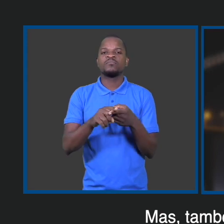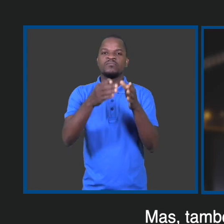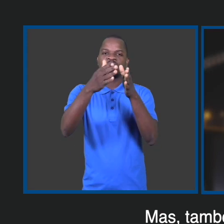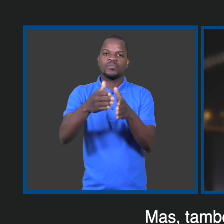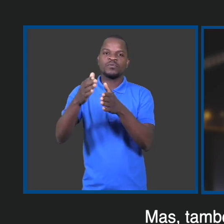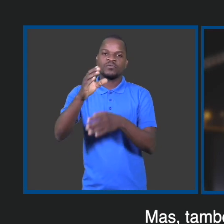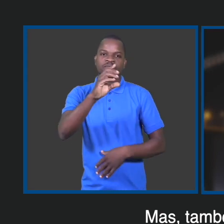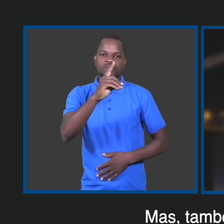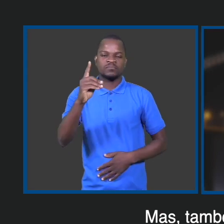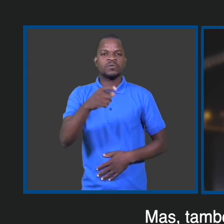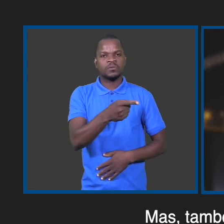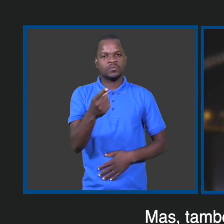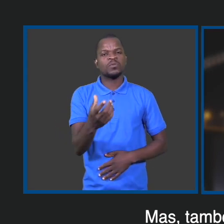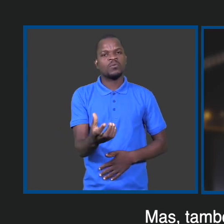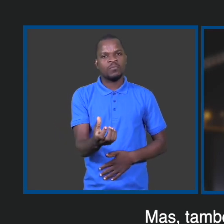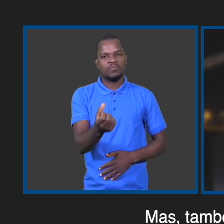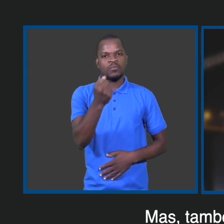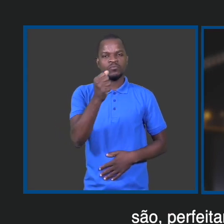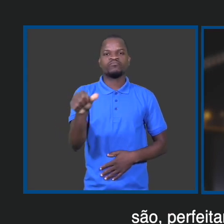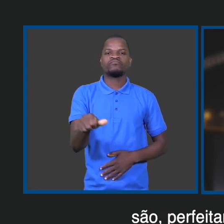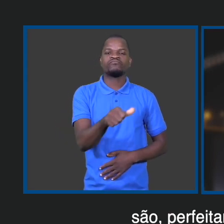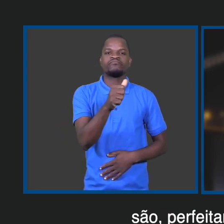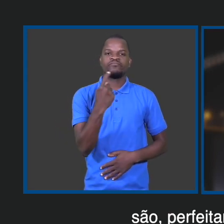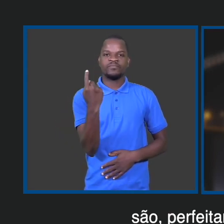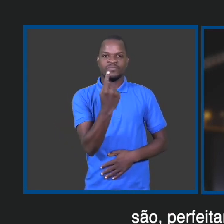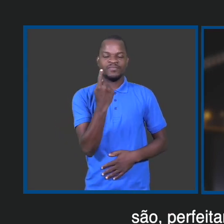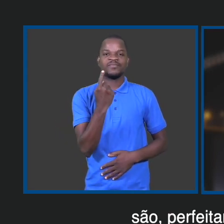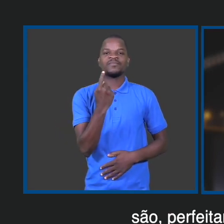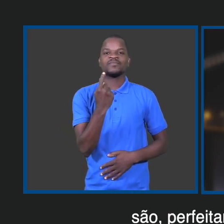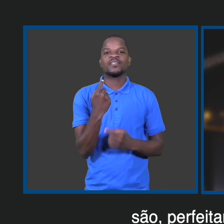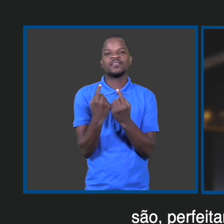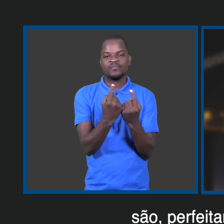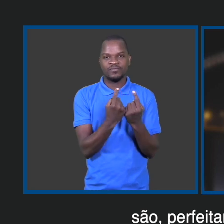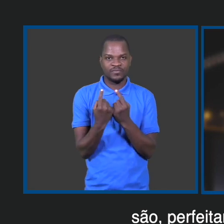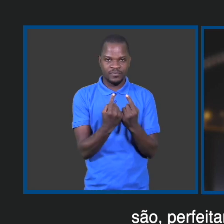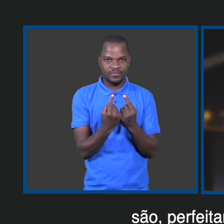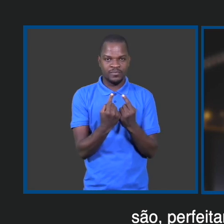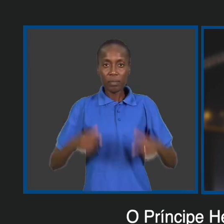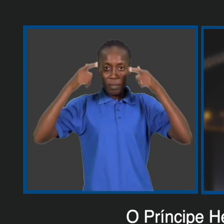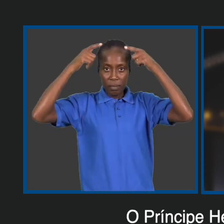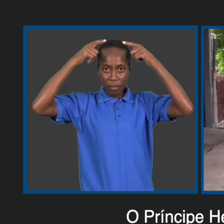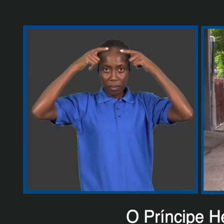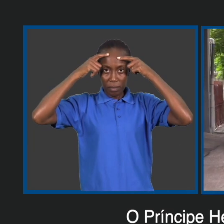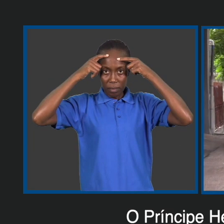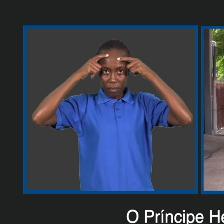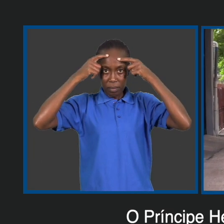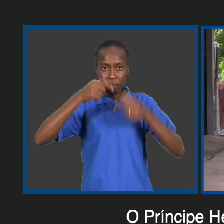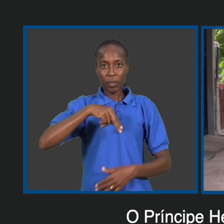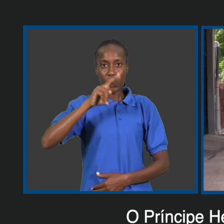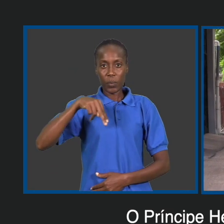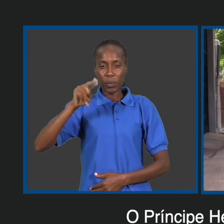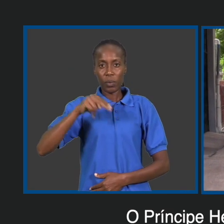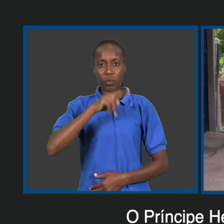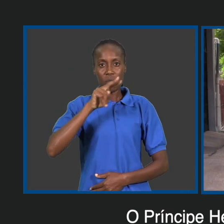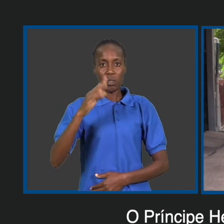Mas também sabemos que as pessoas com desigualdades são capazes de melhorar a sua própria situação. O príncipe